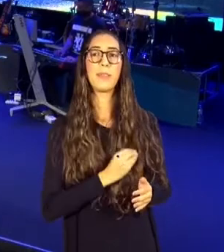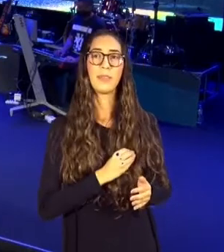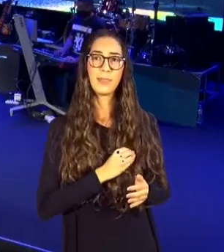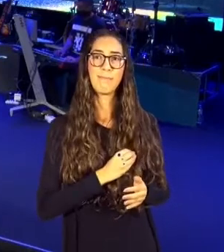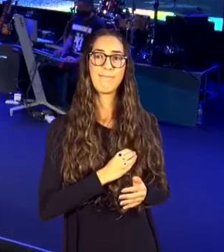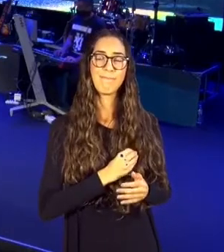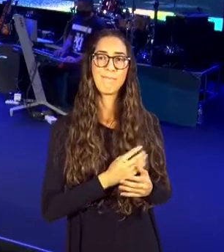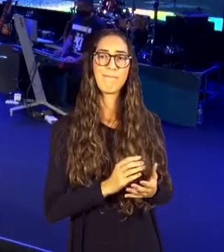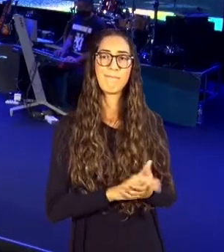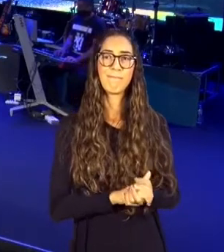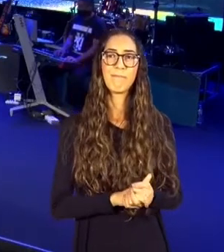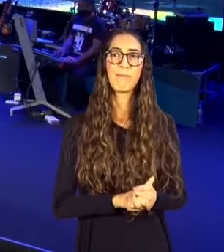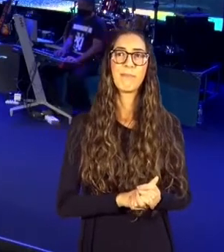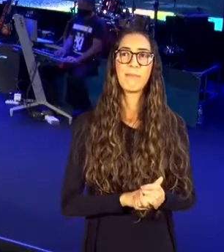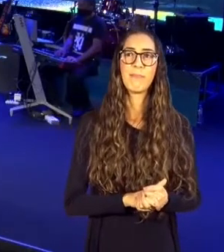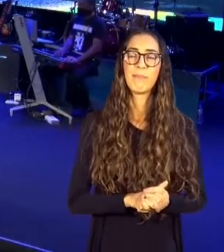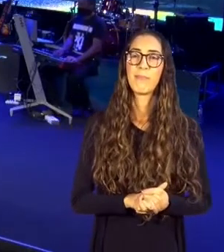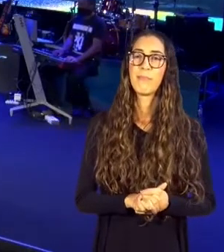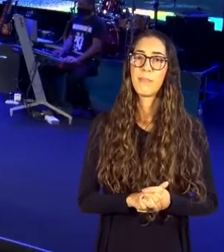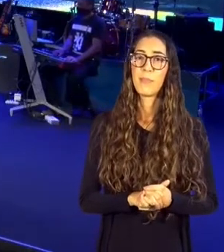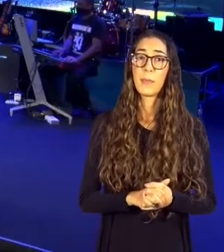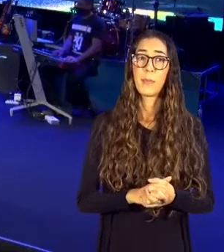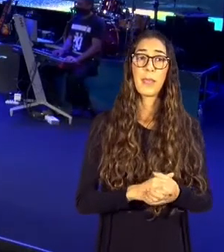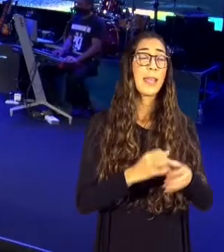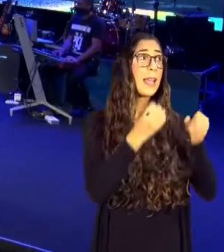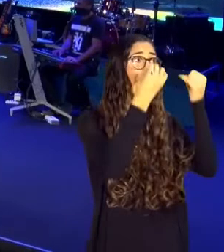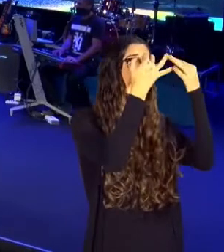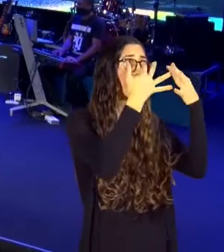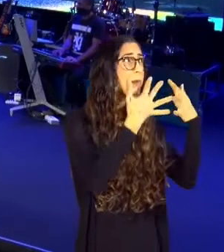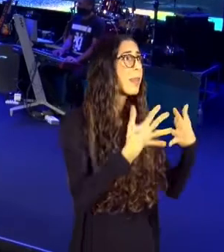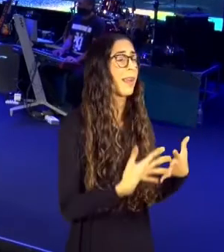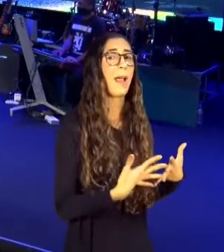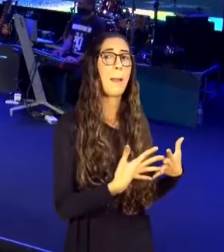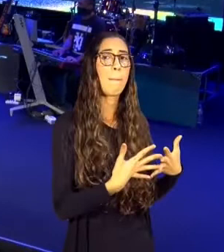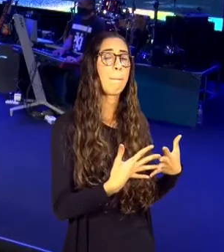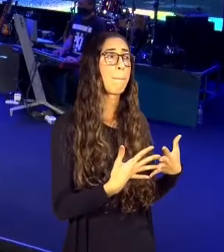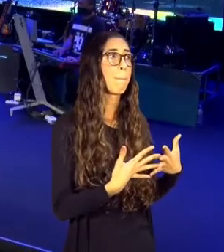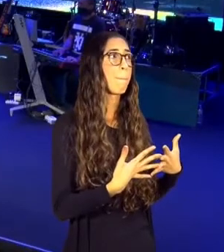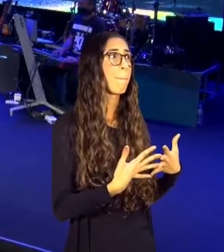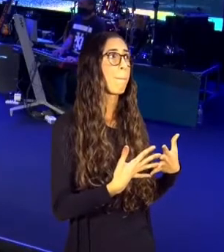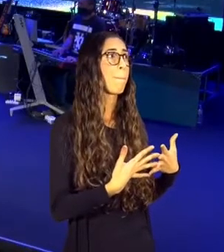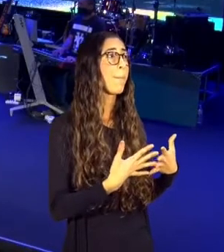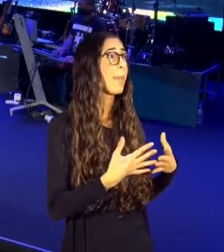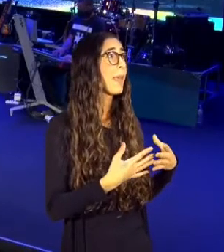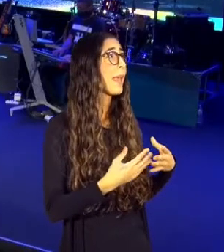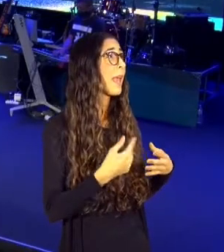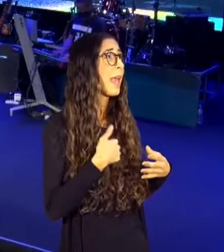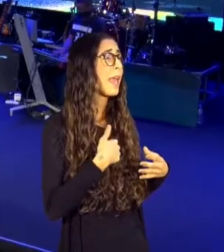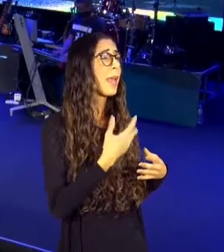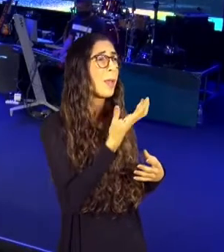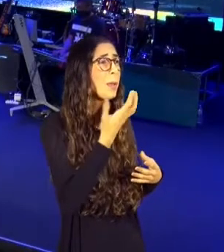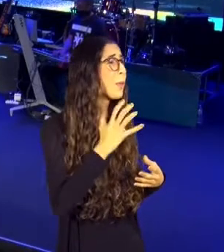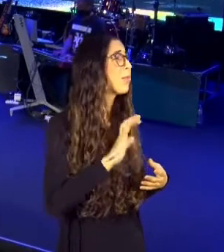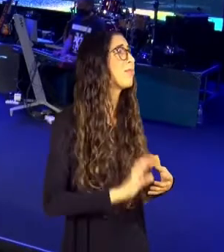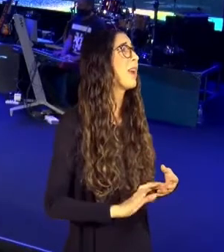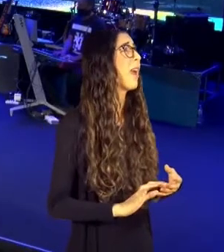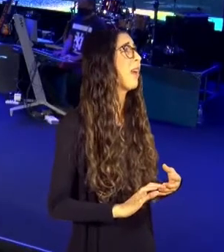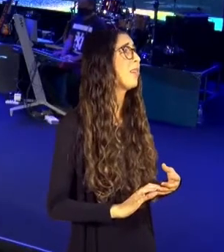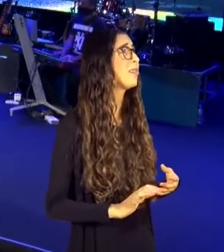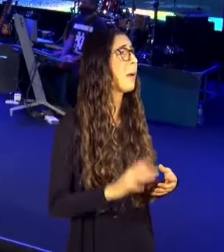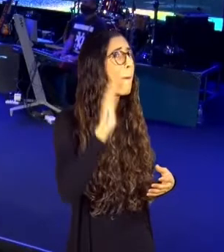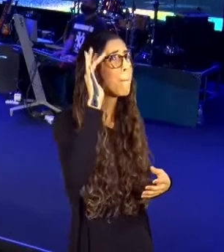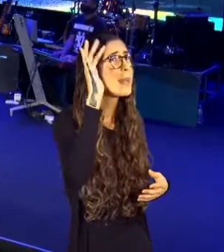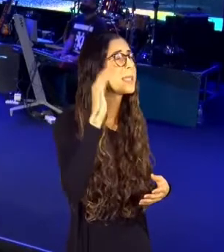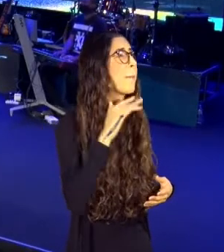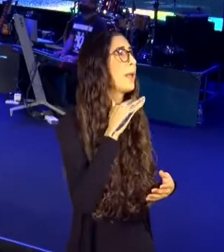triste. Eu acordo cedo triste, vou dormir triste. Aí no outro dia abro o olho e falo, por que eu vou viver hoje? Por que eu vou